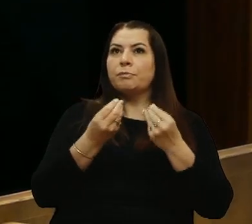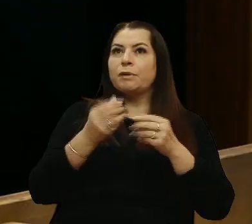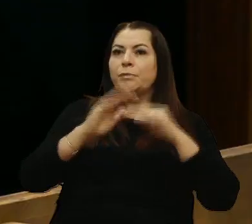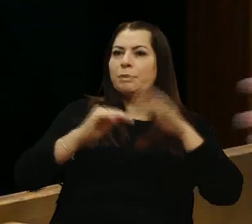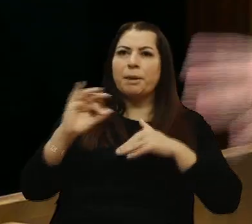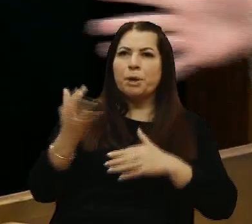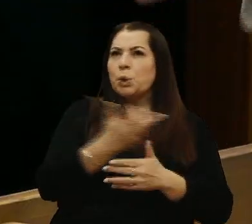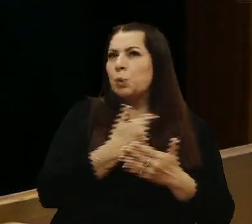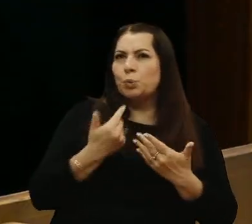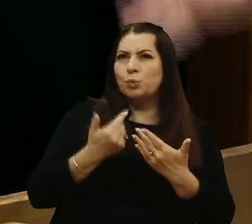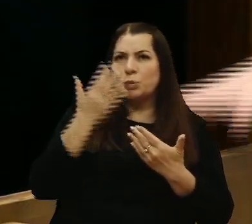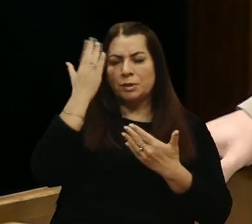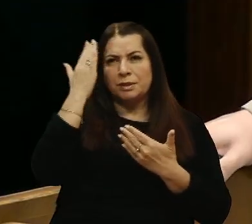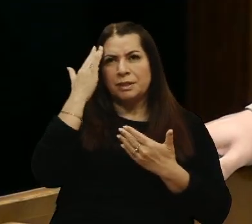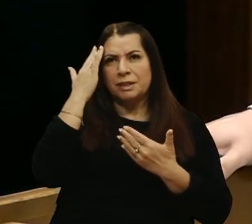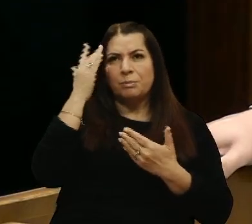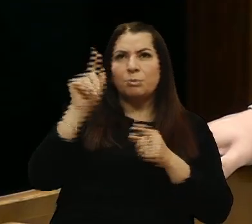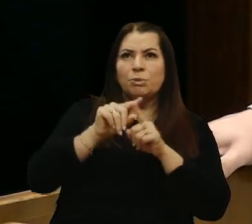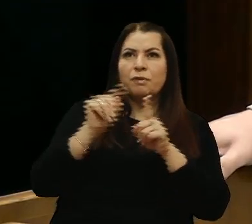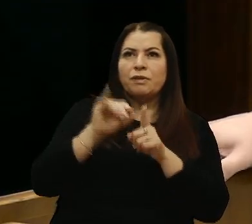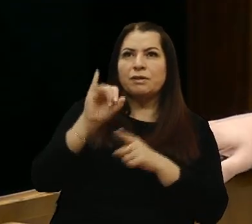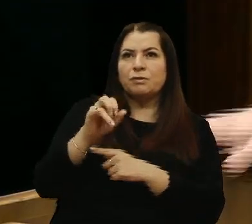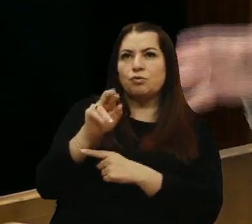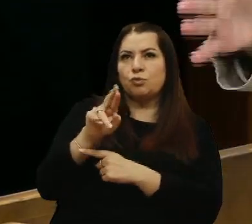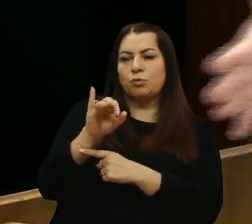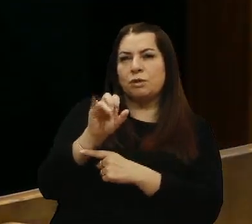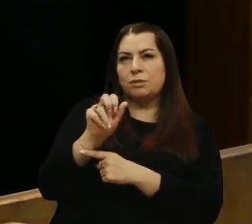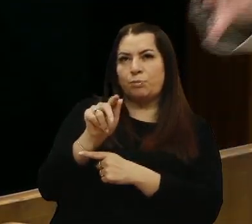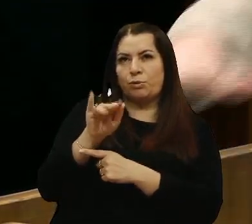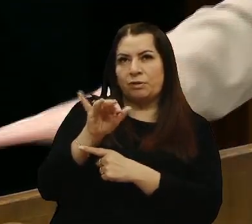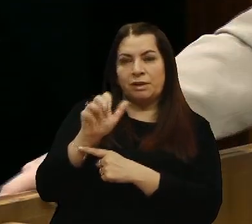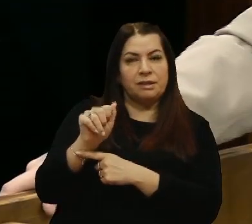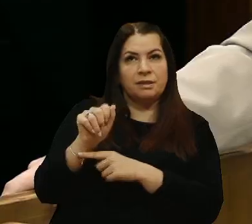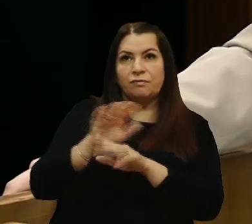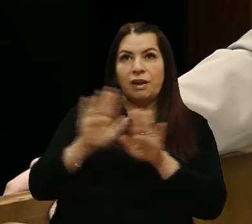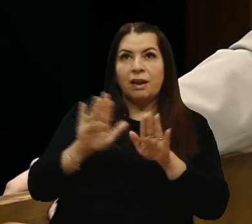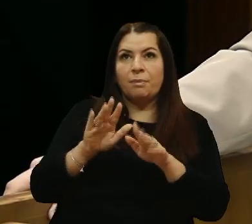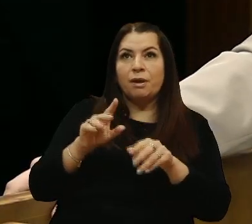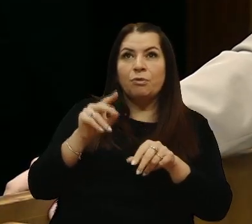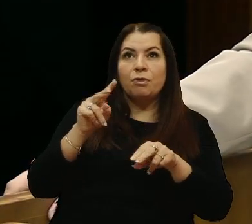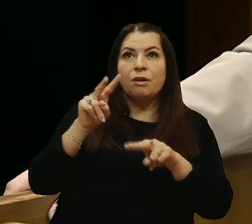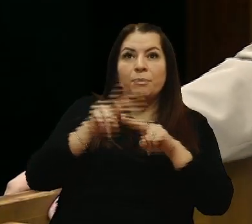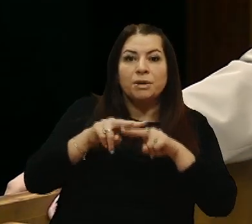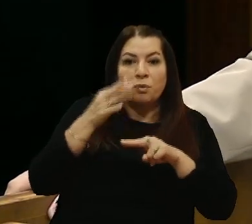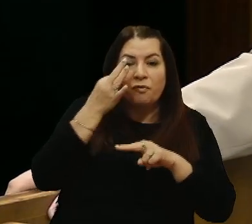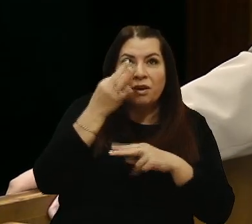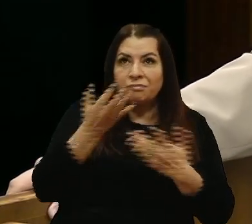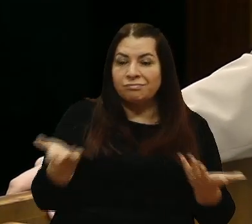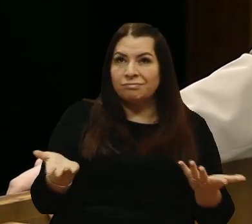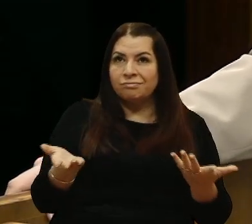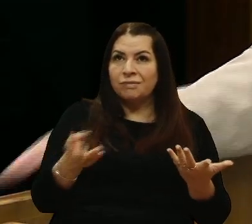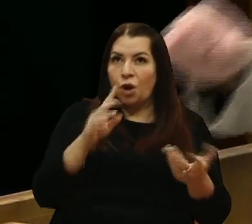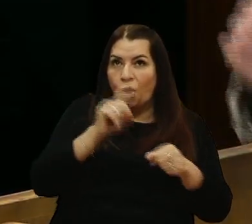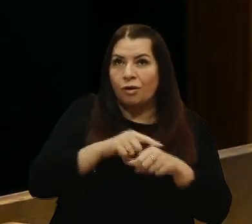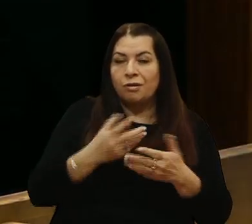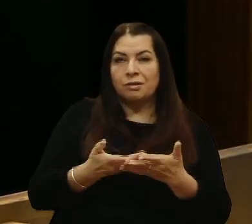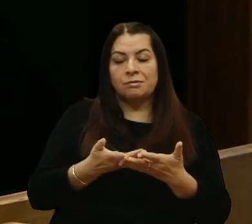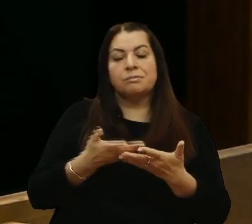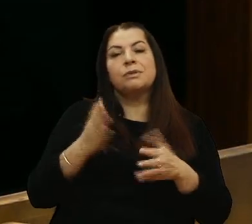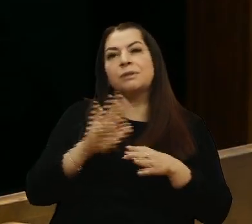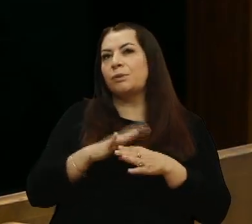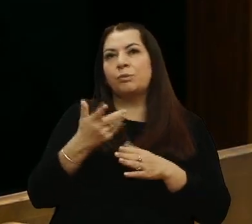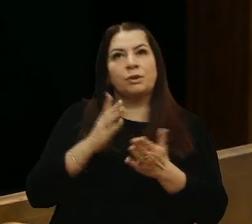para tudo, o senhor sabe como se formula a jurisprudência nesse Brasil? Daqui a pouco vão acabar com a prisão em flagrante? E mais do que isso, quando